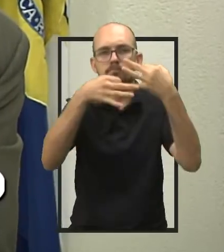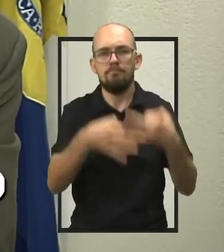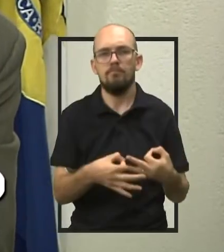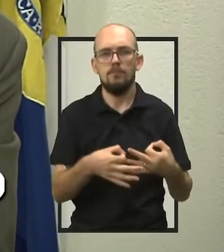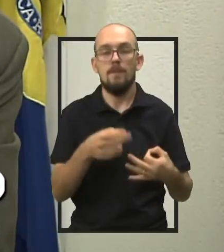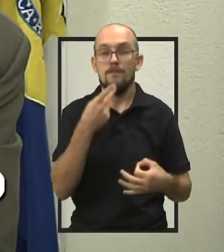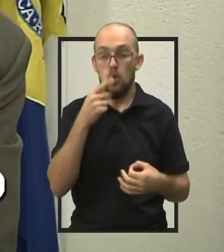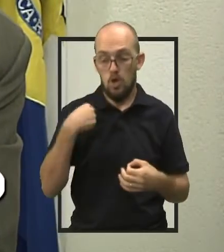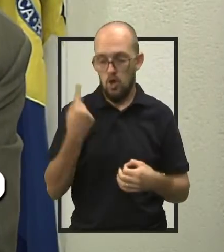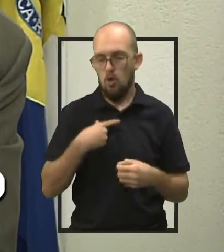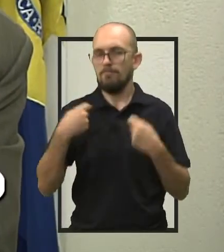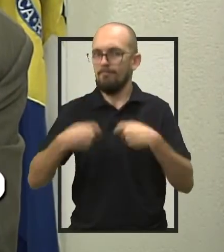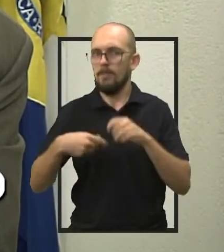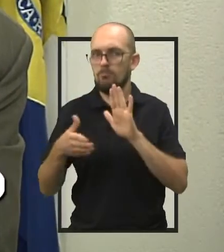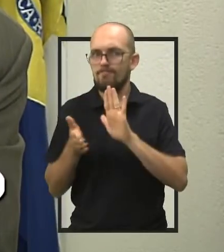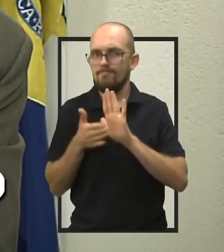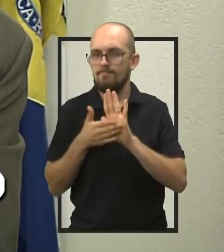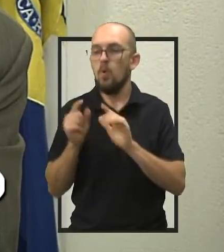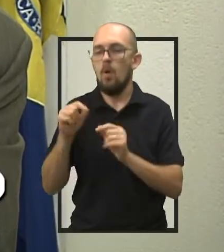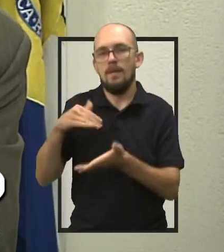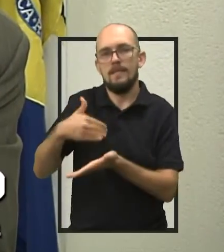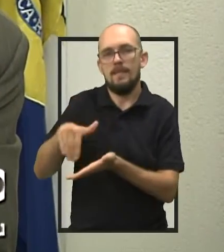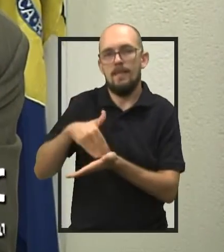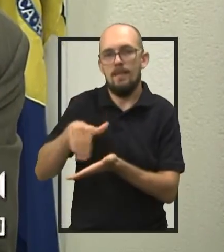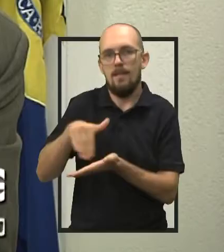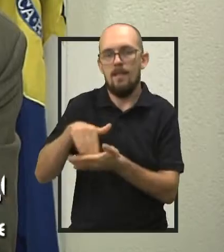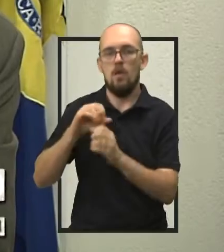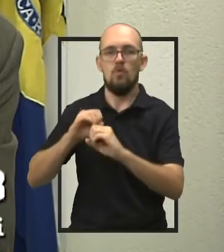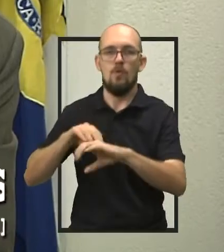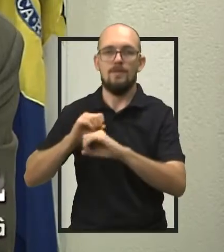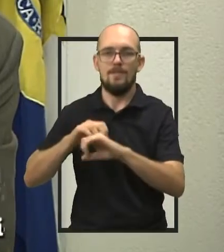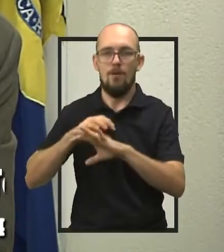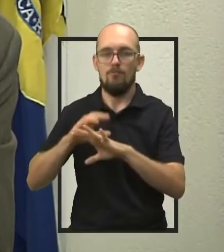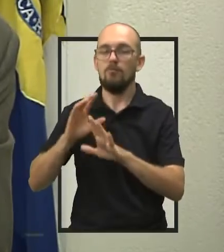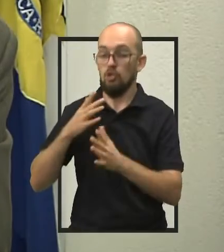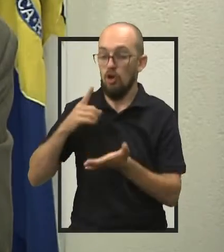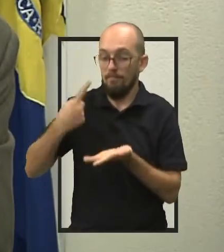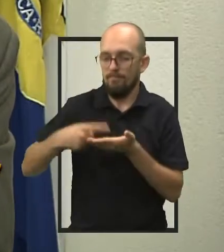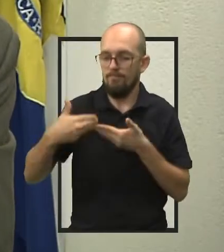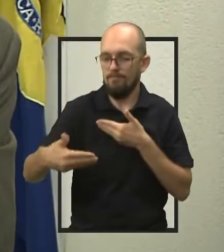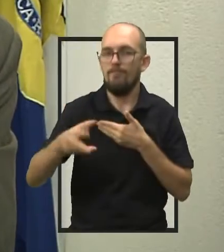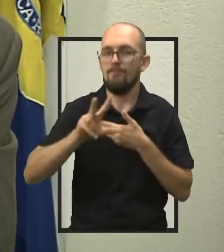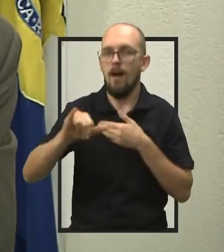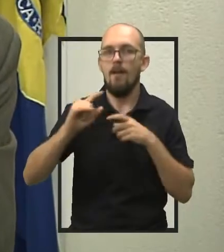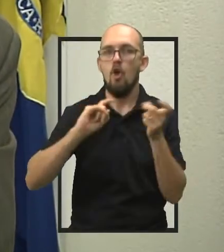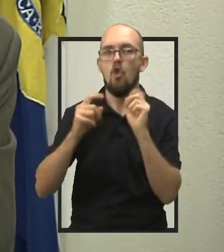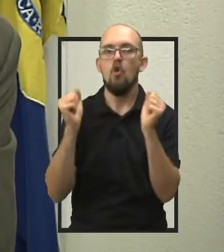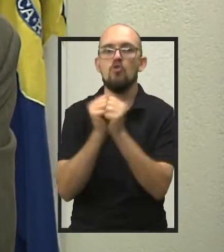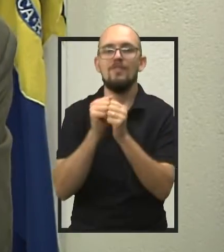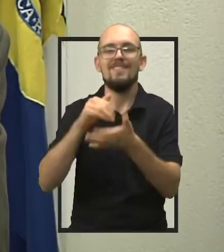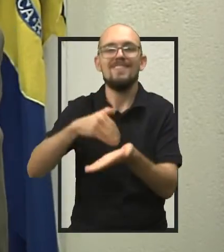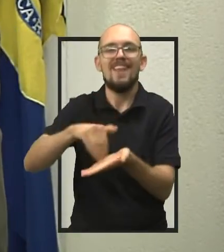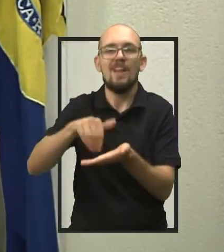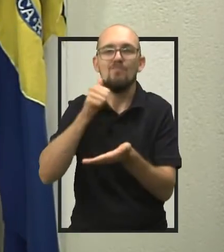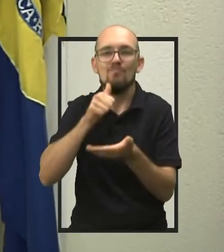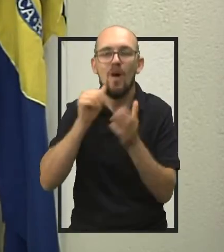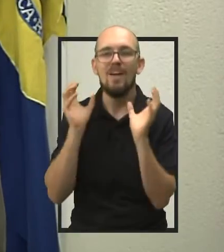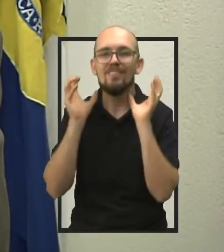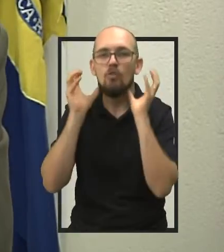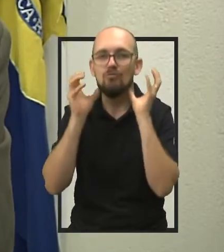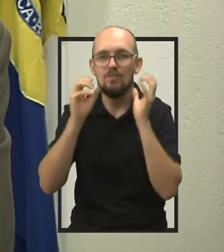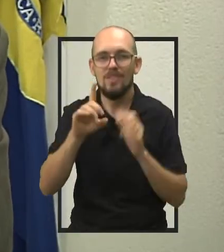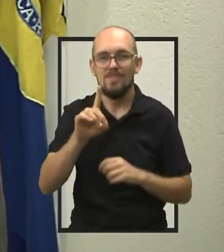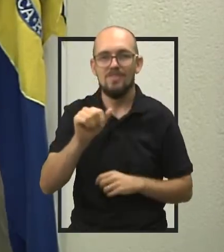eu fazendo aqui através da Secretaria de Educação, que eu inclusive já marquei uma conversa com a secretária da Altira, fazendo